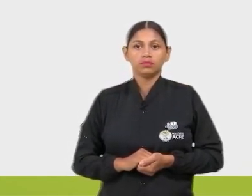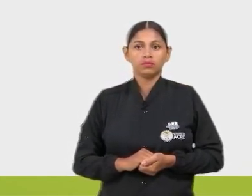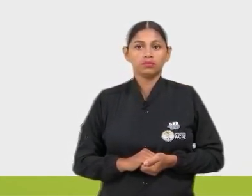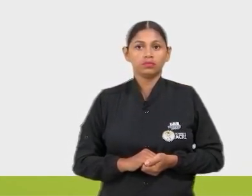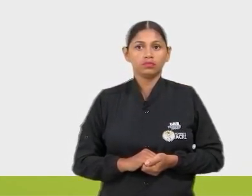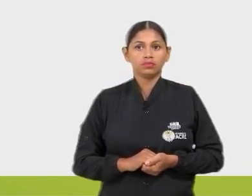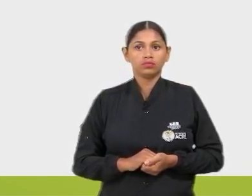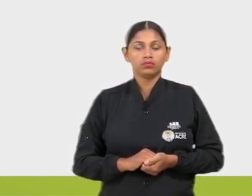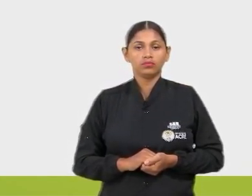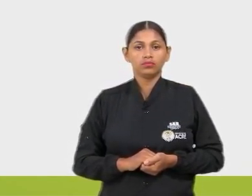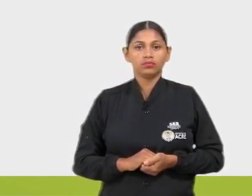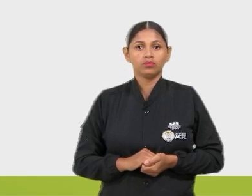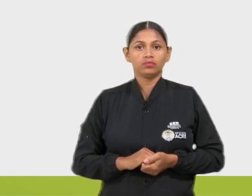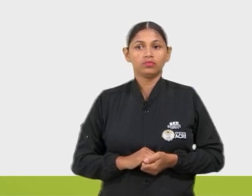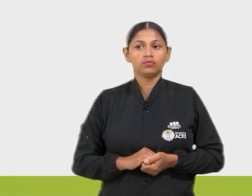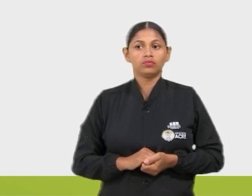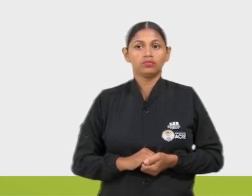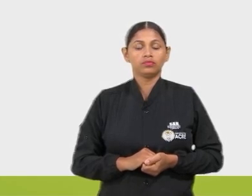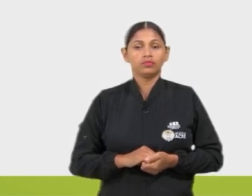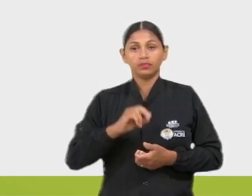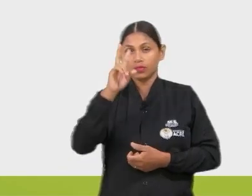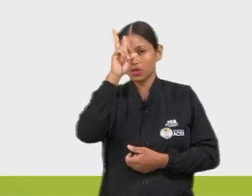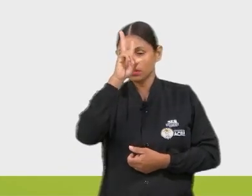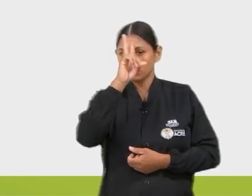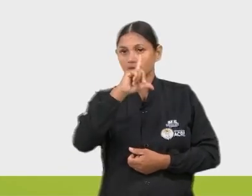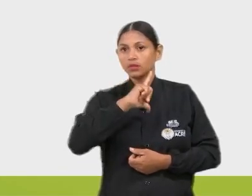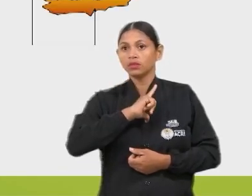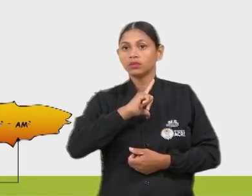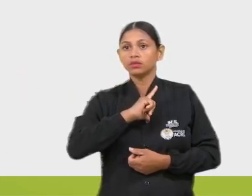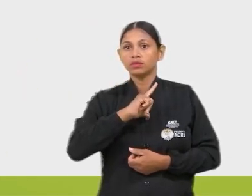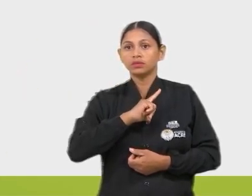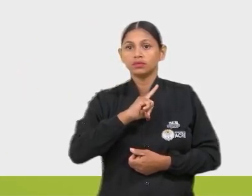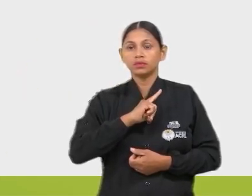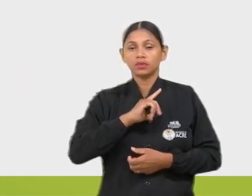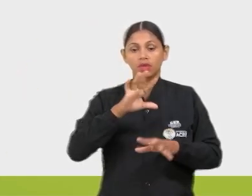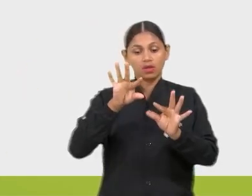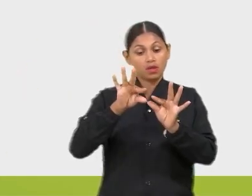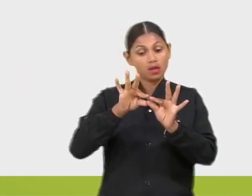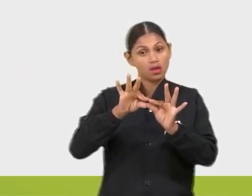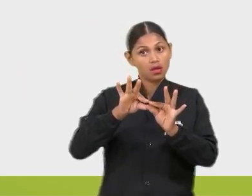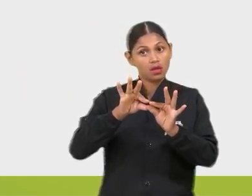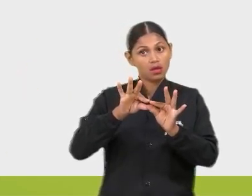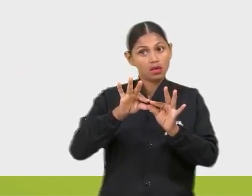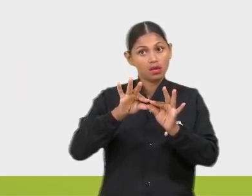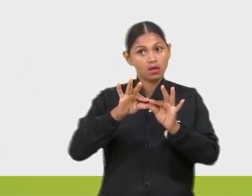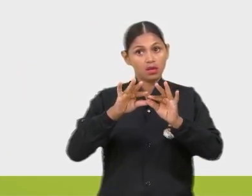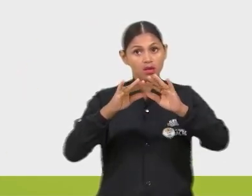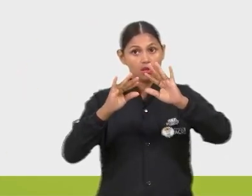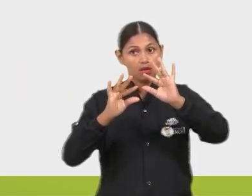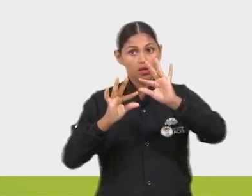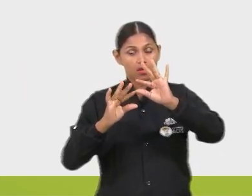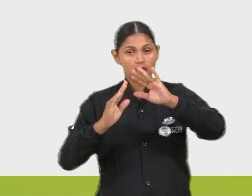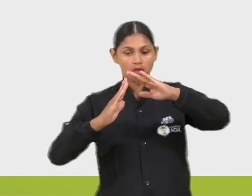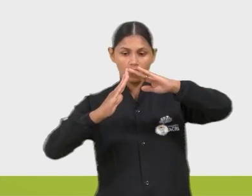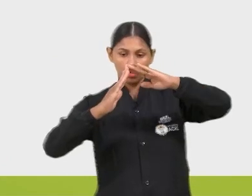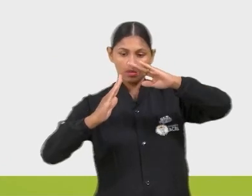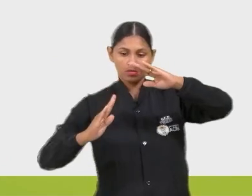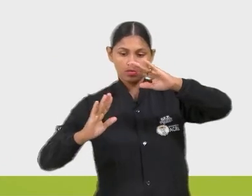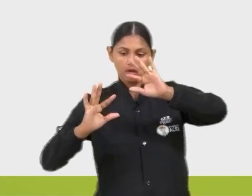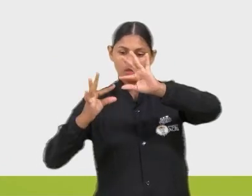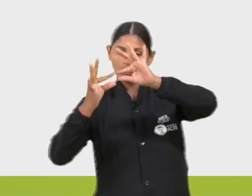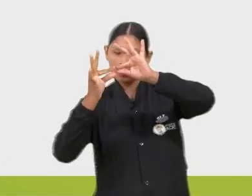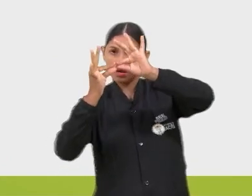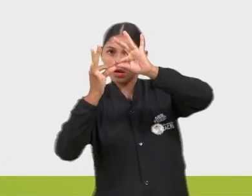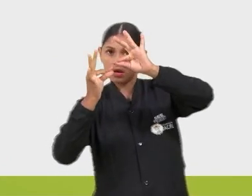retângulo aparecendo ali, tá bom? Lembrando que aqui também tem a ideia da altura, não esqueçam, tá? Essa relação matemática pode ser